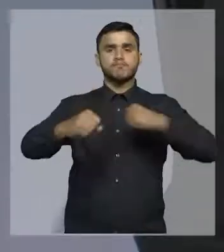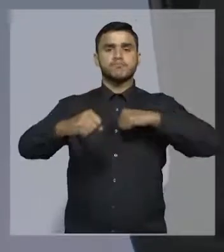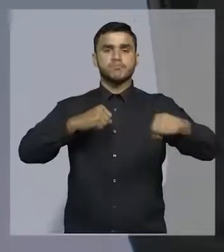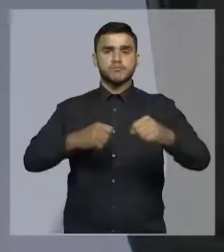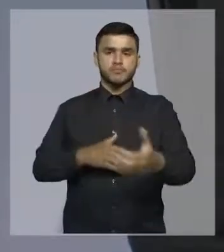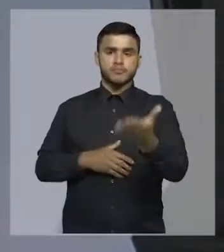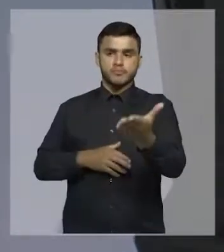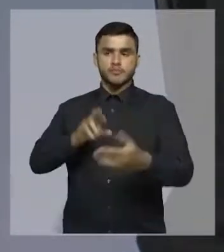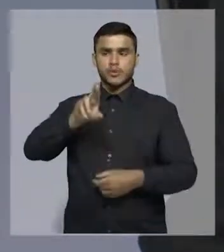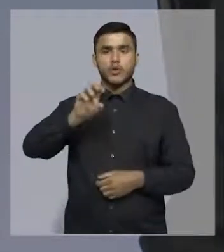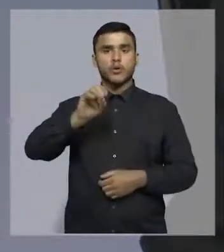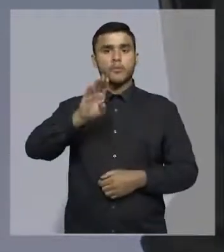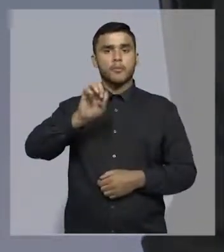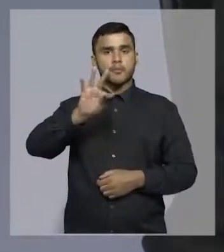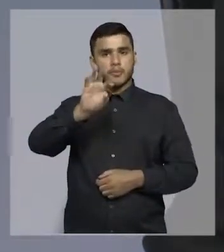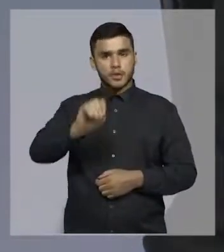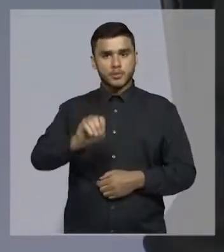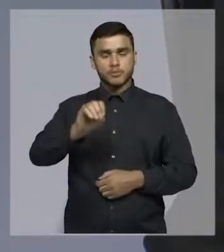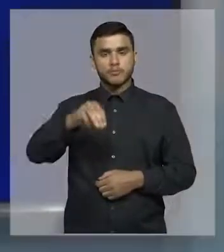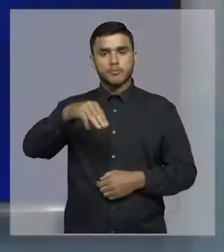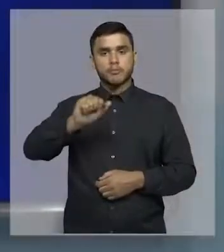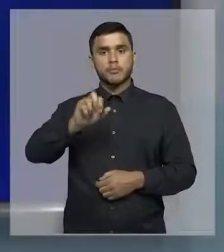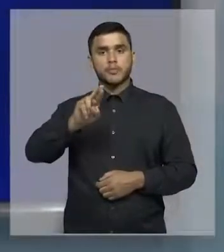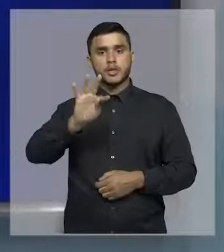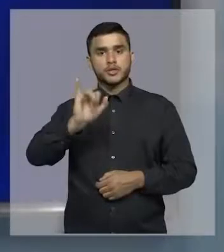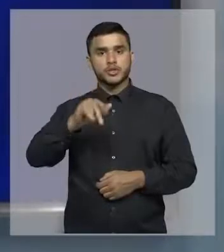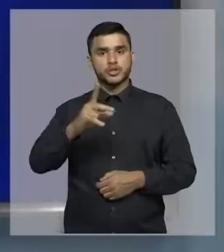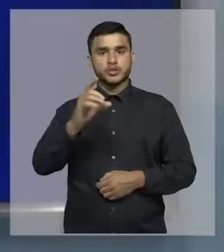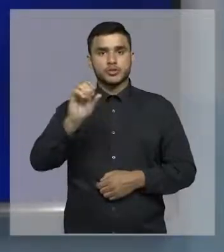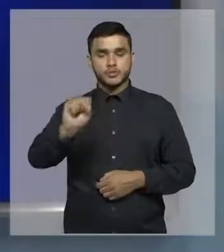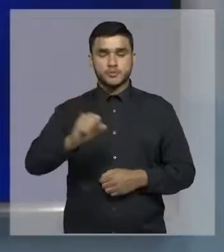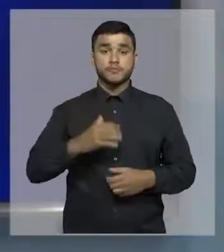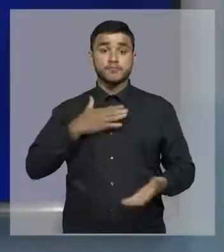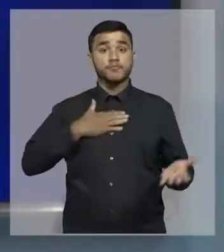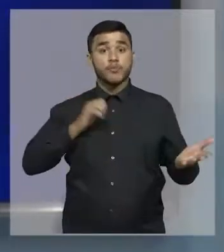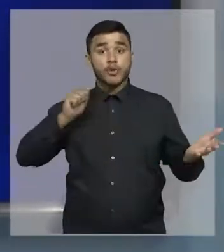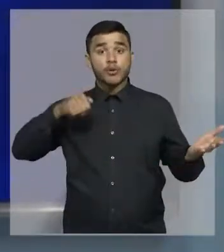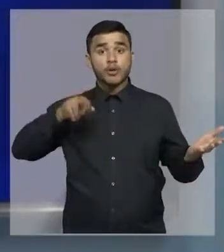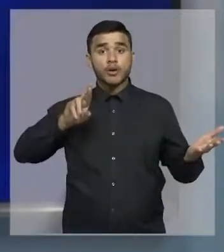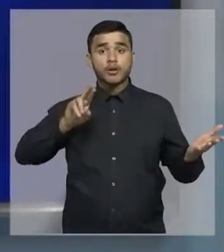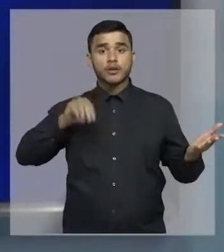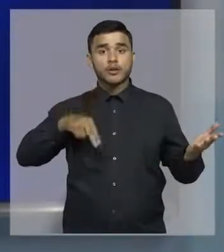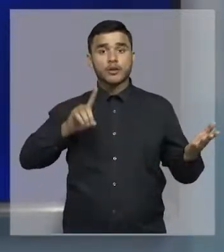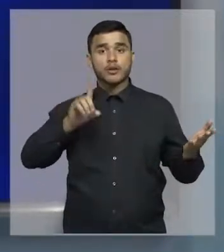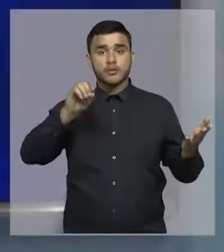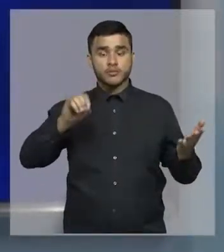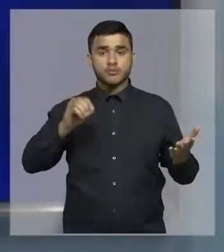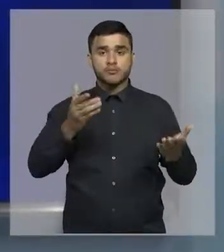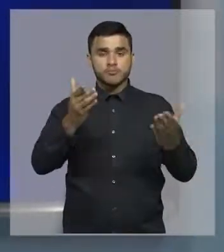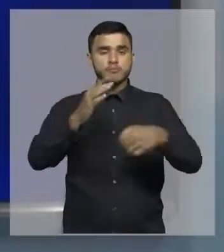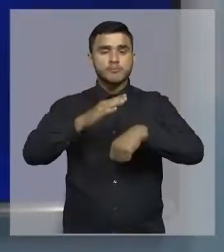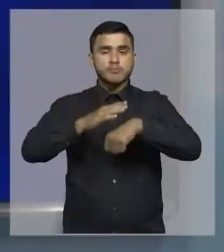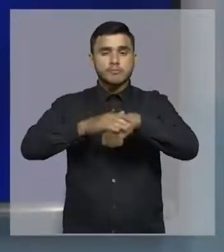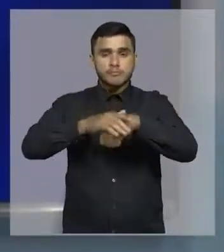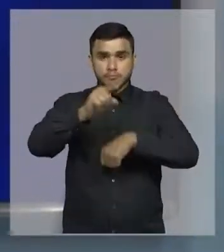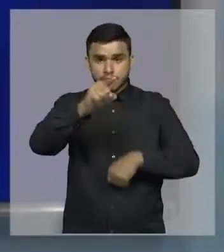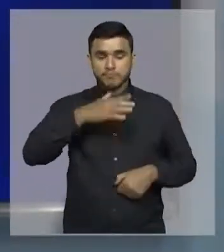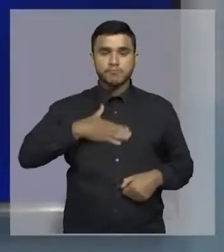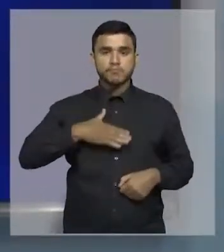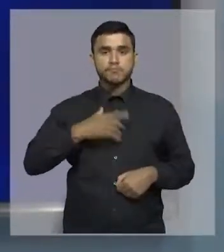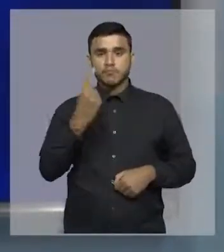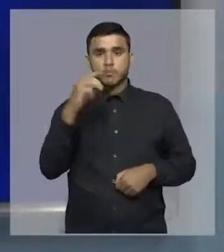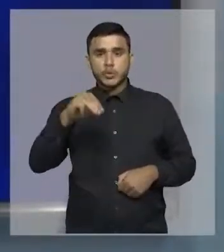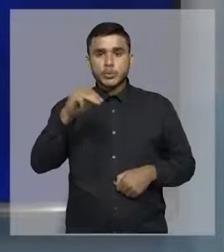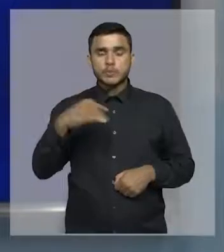debatedores, Roberto Martins Rodrigues. Eu sou Arnaldo Santos. Peço a você, assinante, apenas um minuto para um rápido